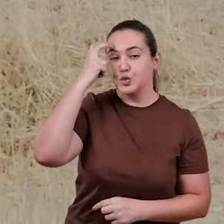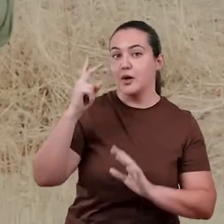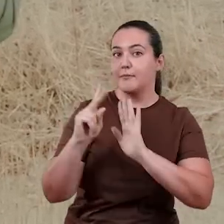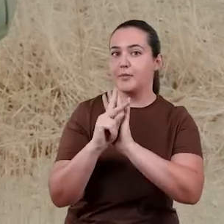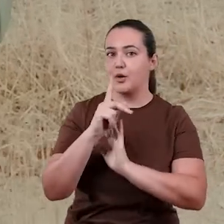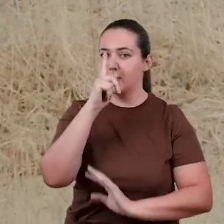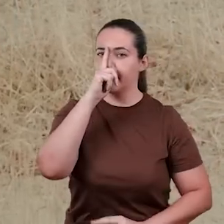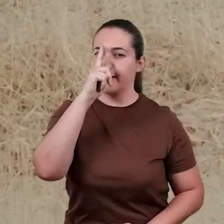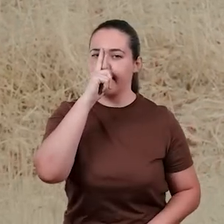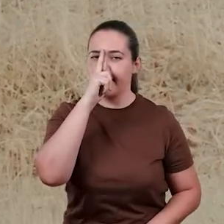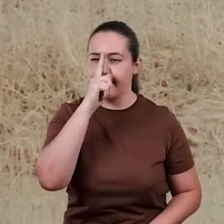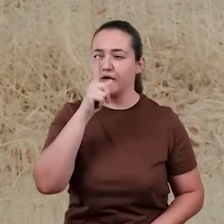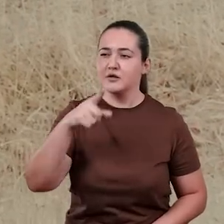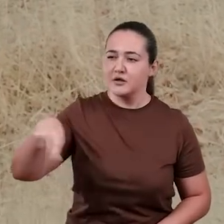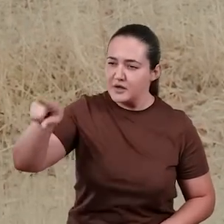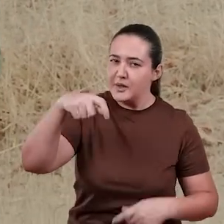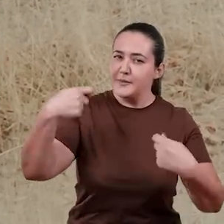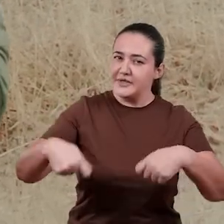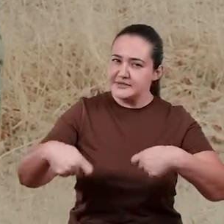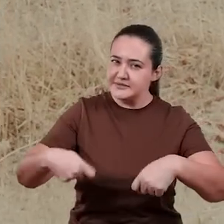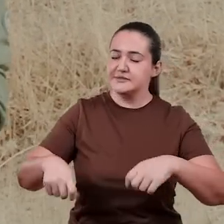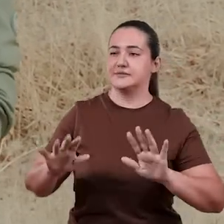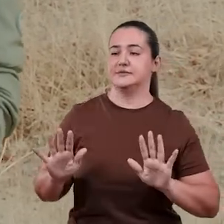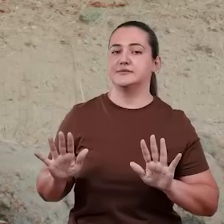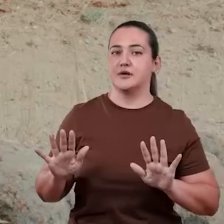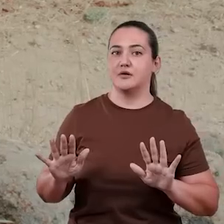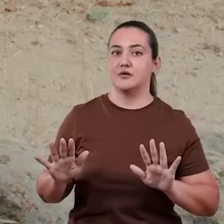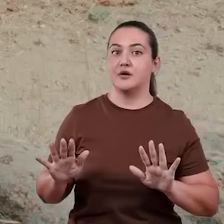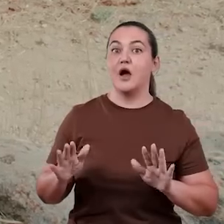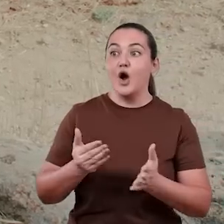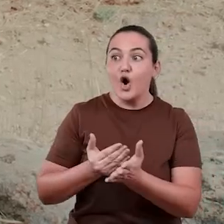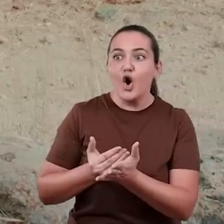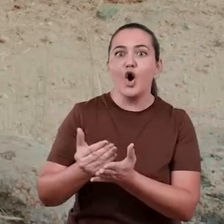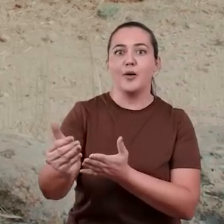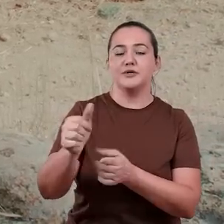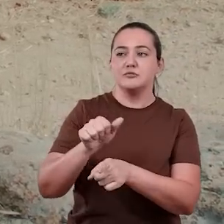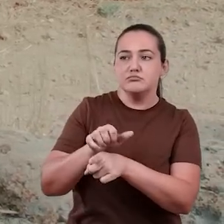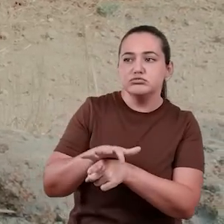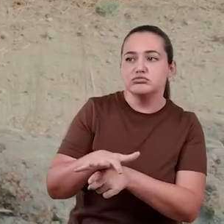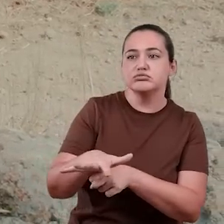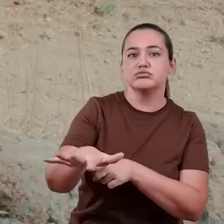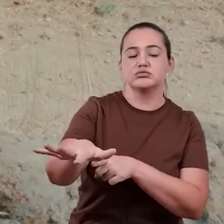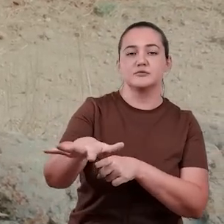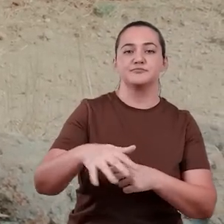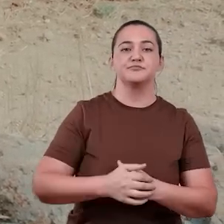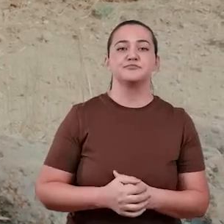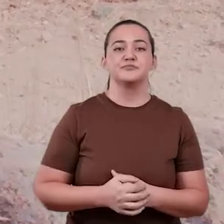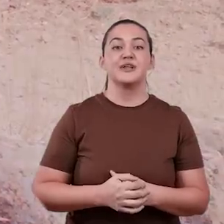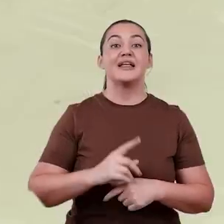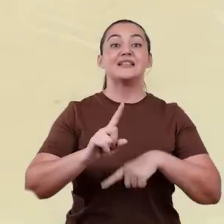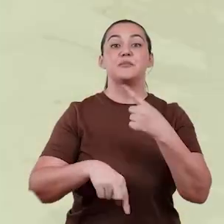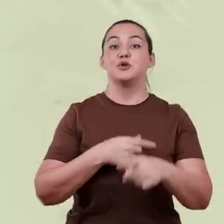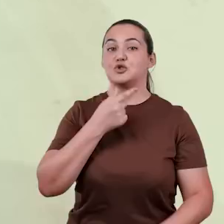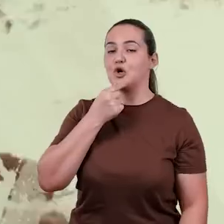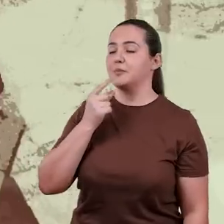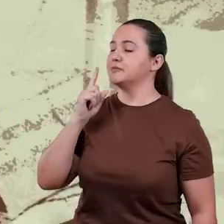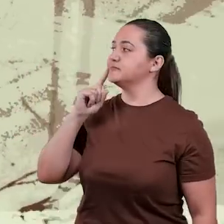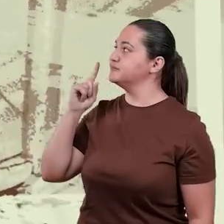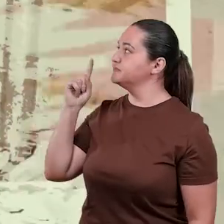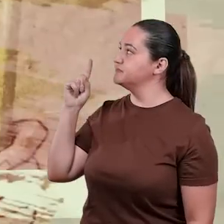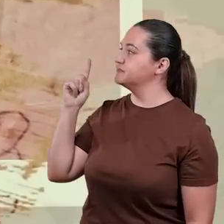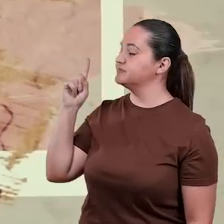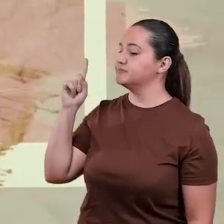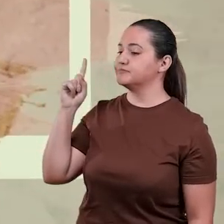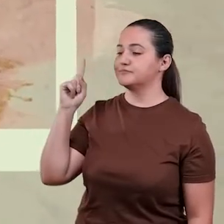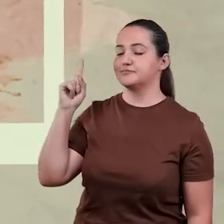com Deus livre de qualquer influência pecaminosa. E depois de Santo Antão, vem a figura de Basílio de Cesareia,